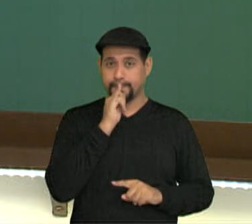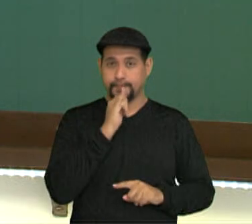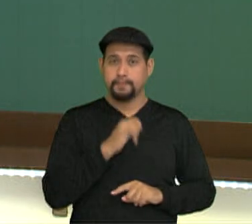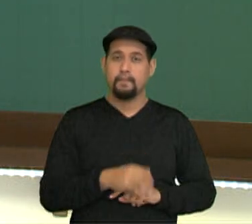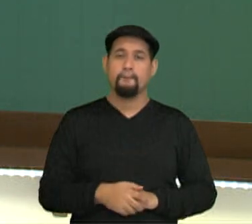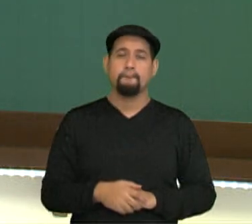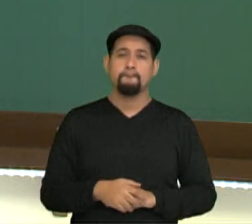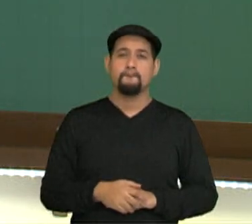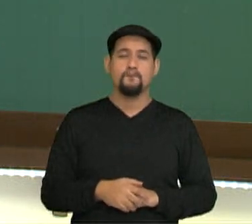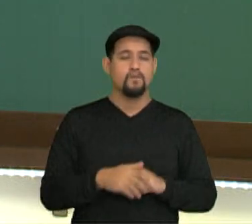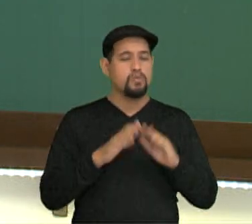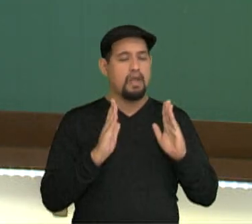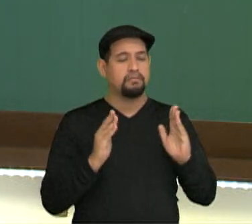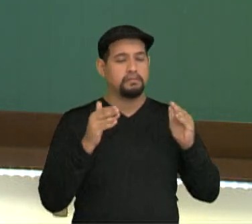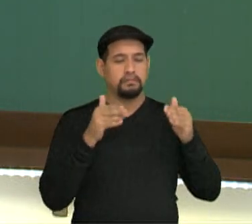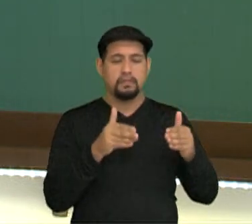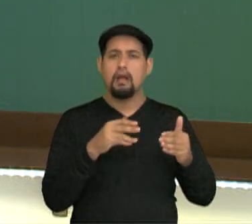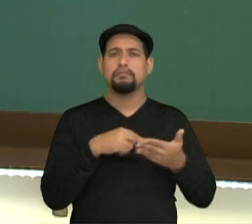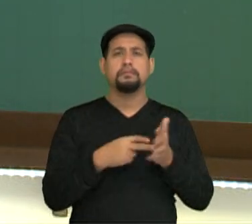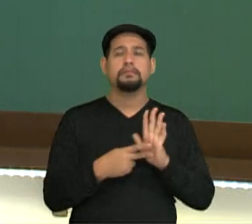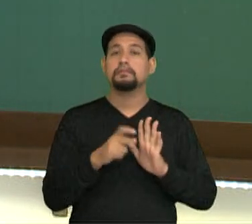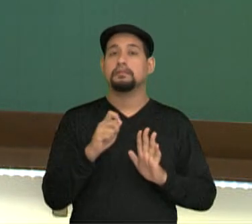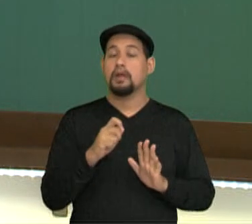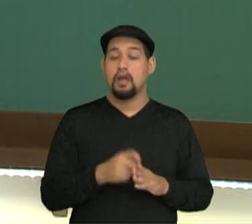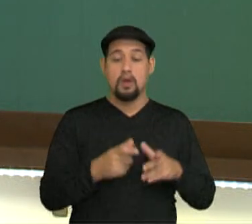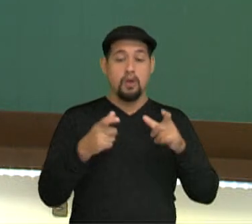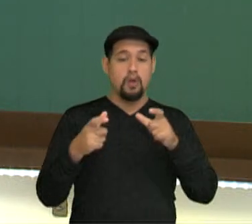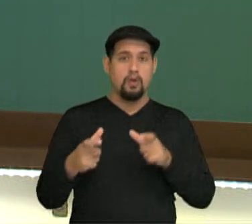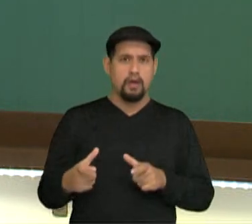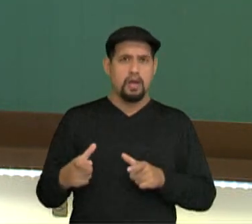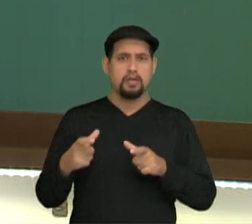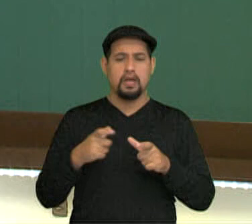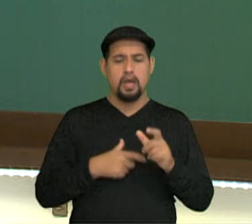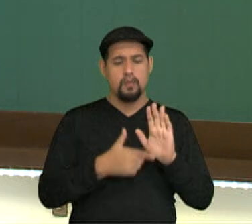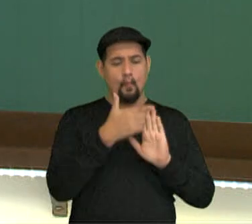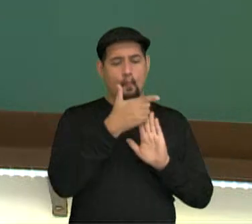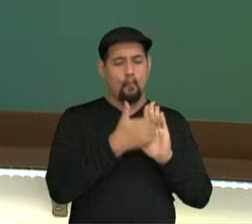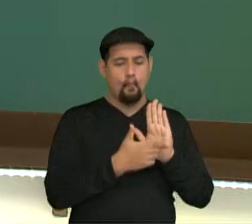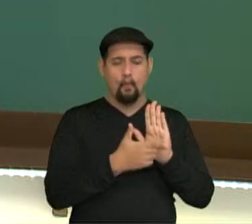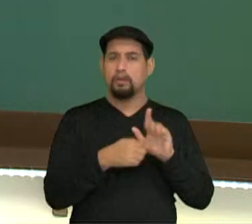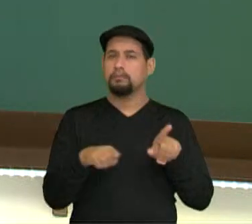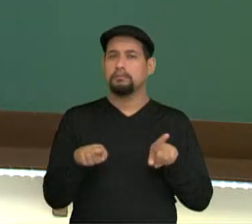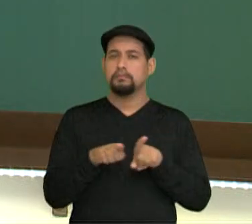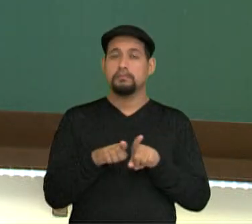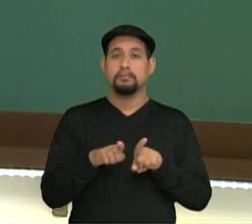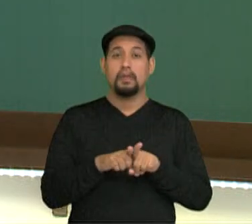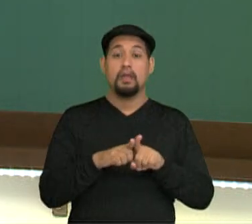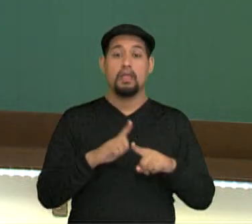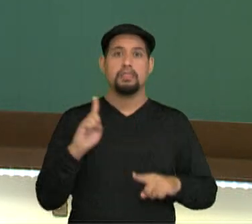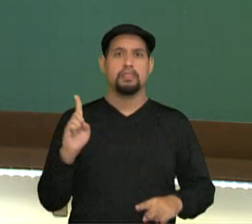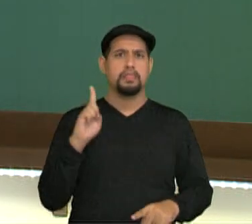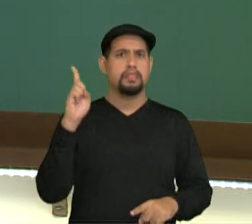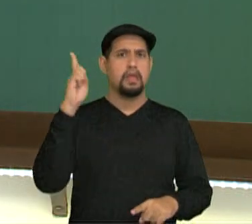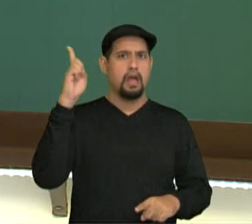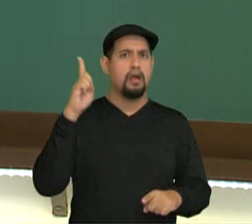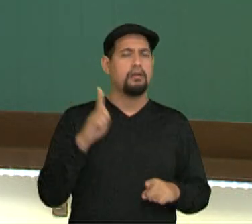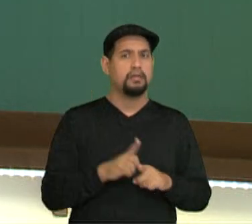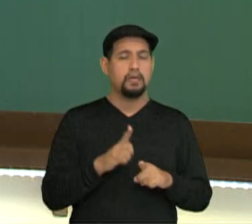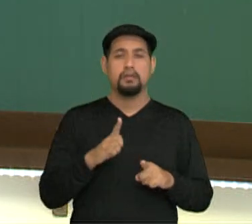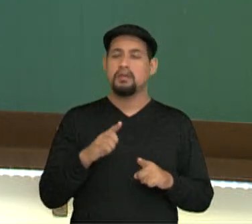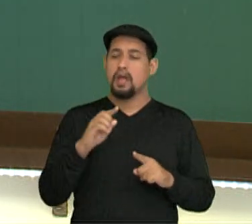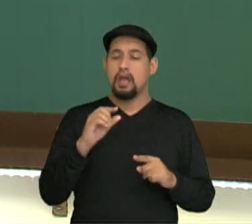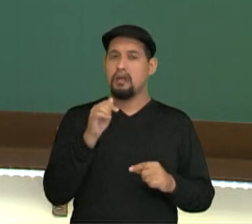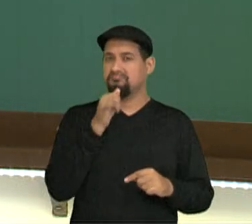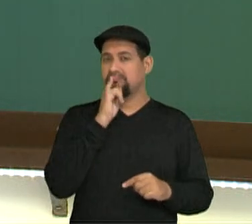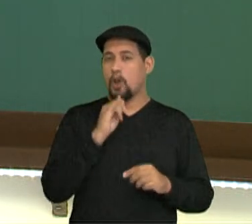planícies centrais são aquelas áreas que são planas e têm uma altitude em relação ao nível do mar bastante